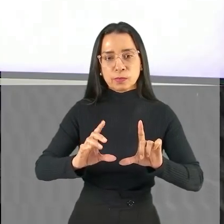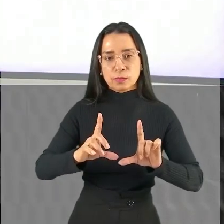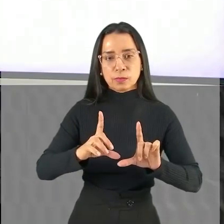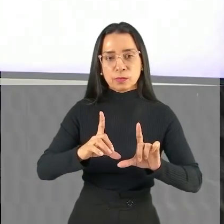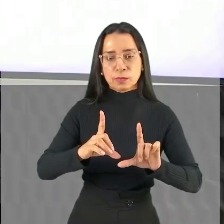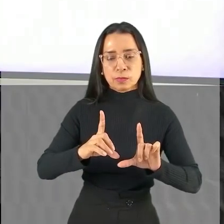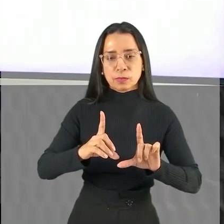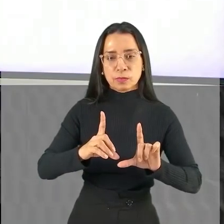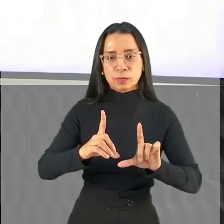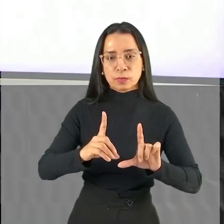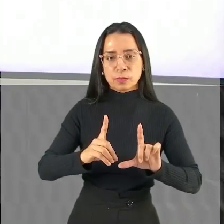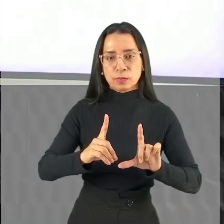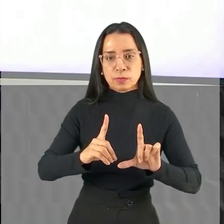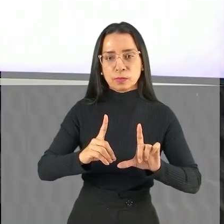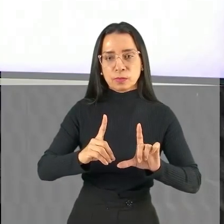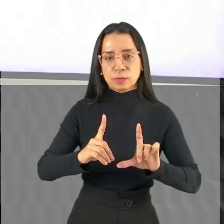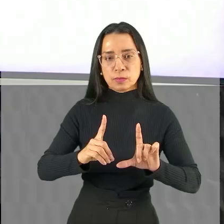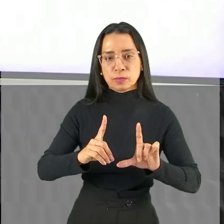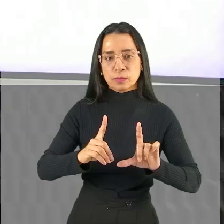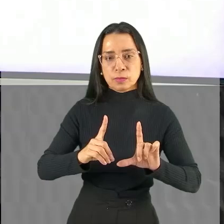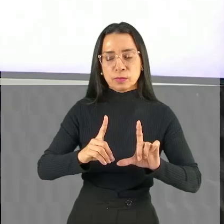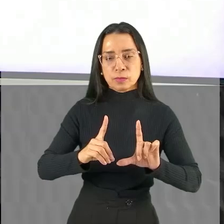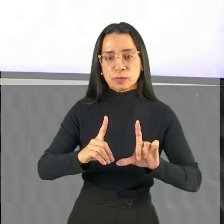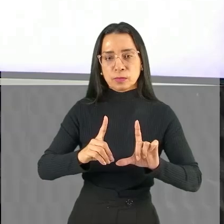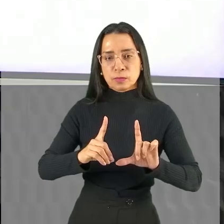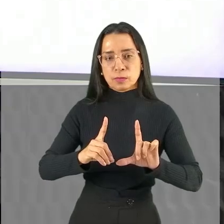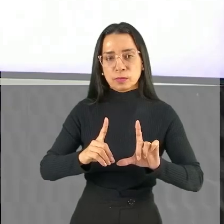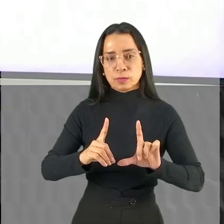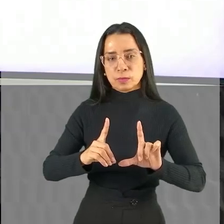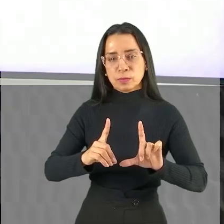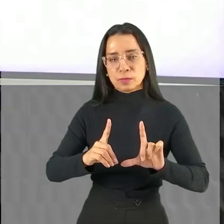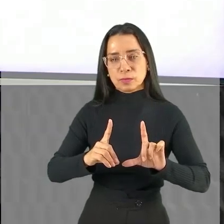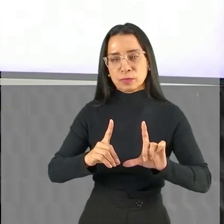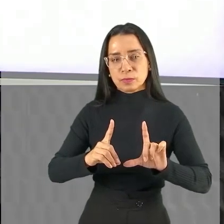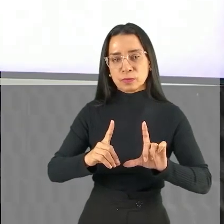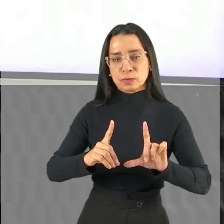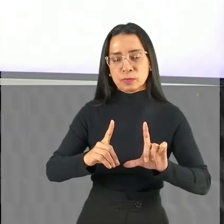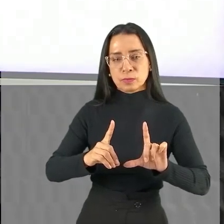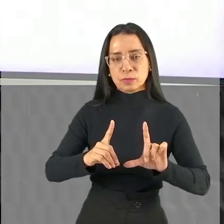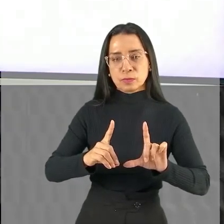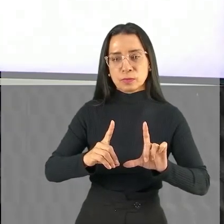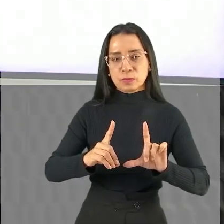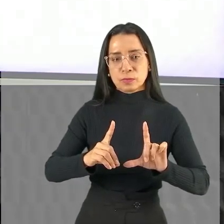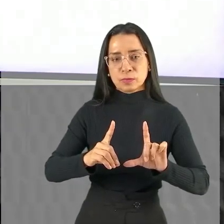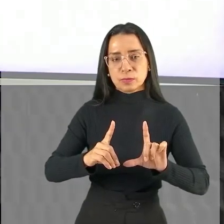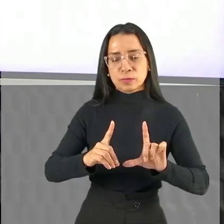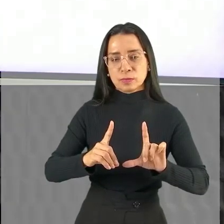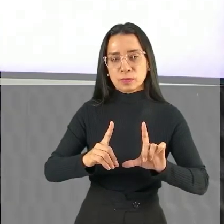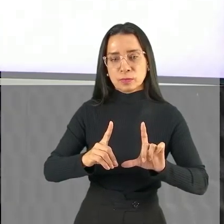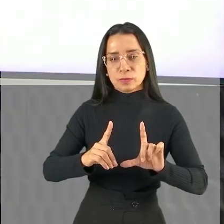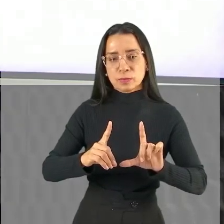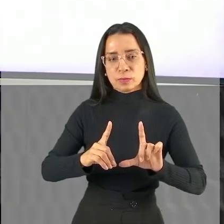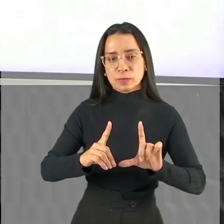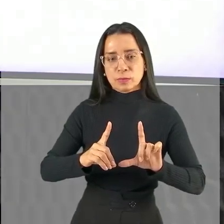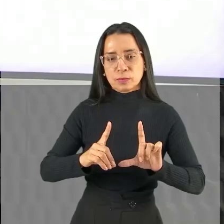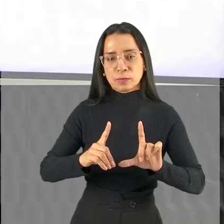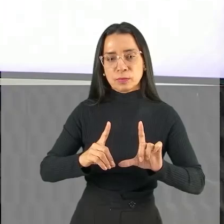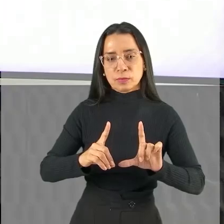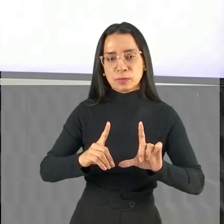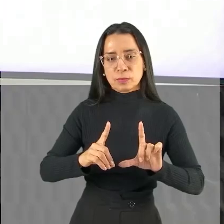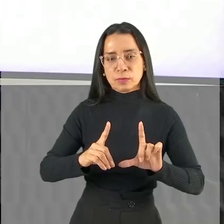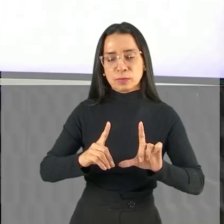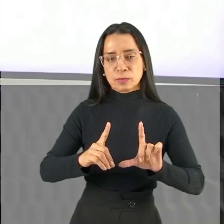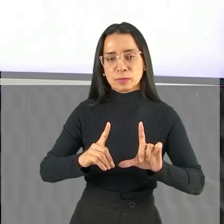A colonização portuguesa na América efetivou-se antes das expedições guarda-costas, quando, para deter o contrabando do pau-brasil,